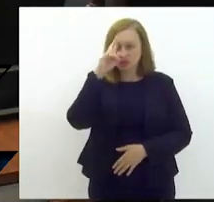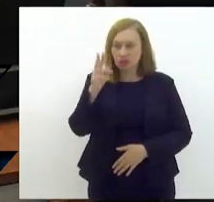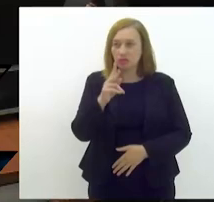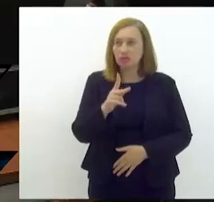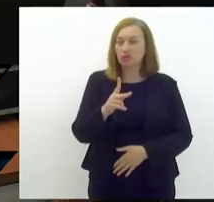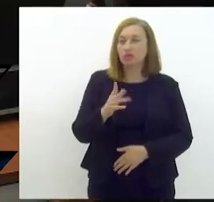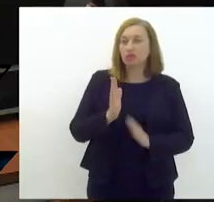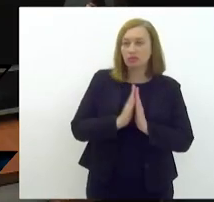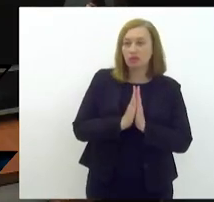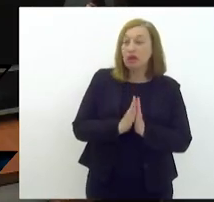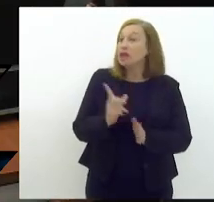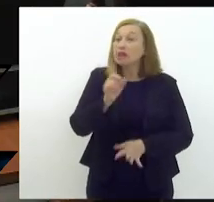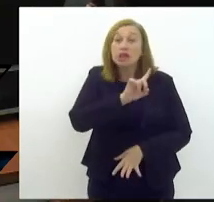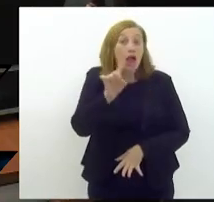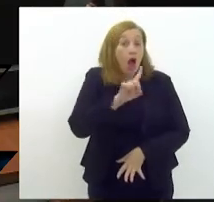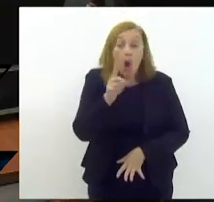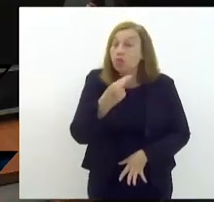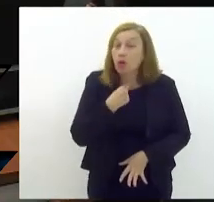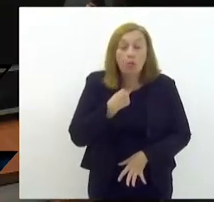não pode